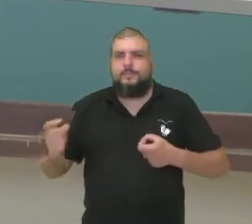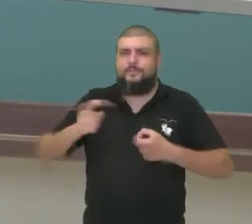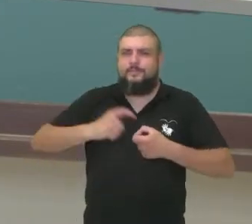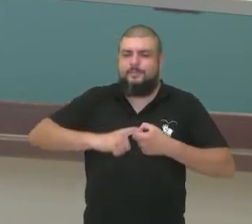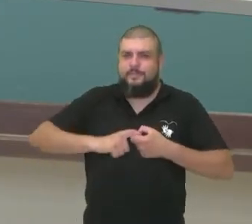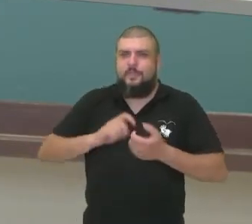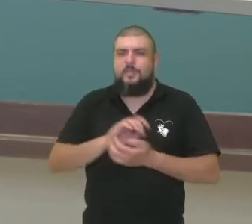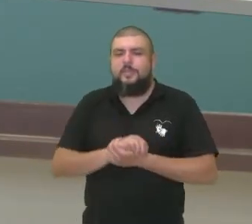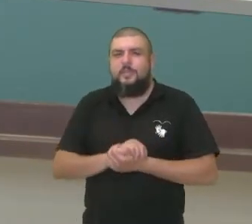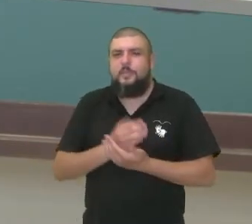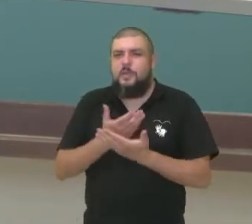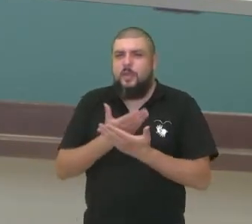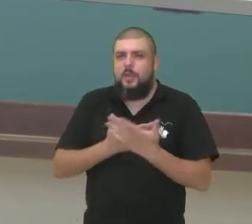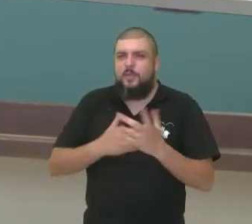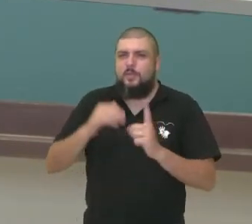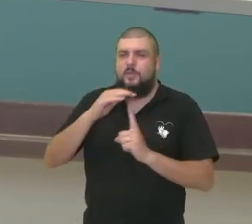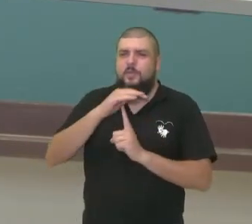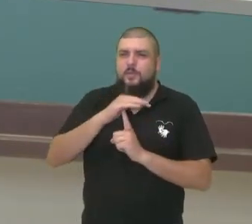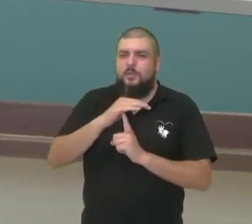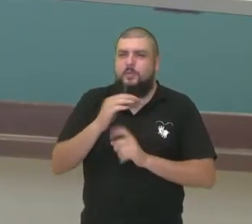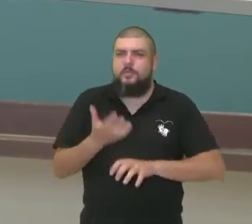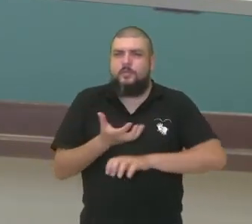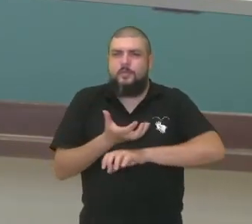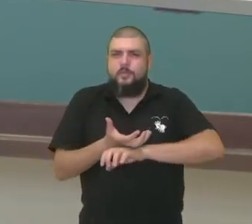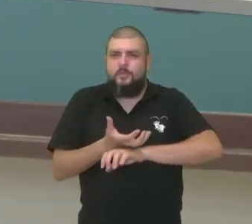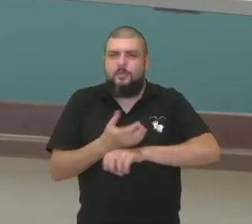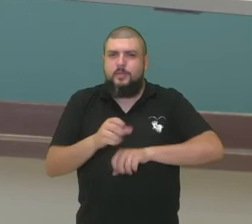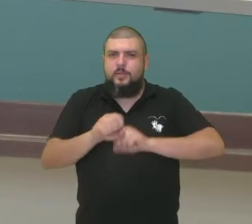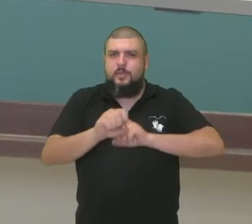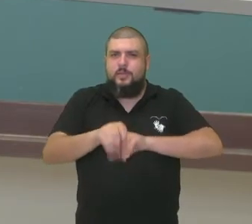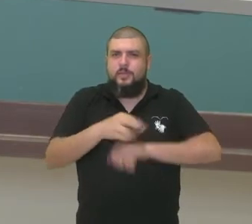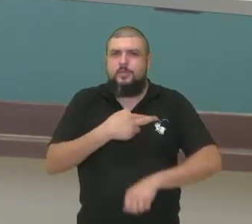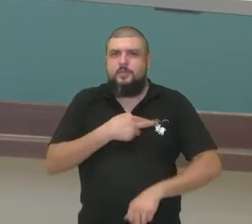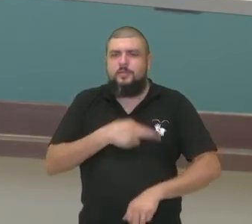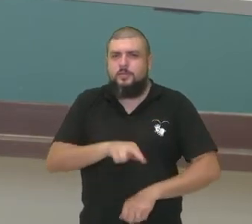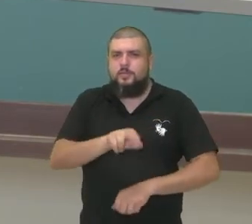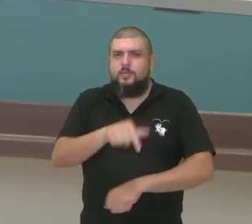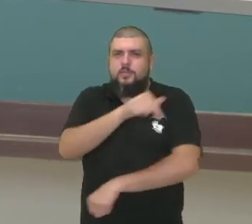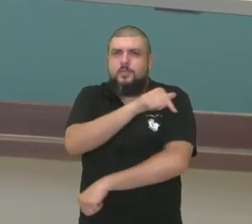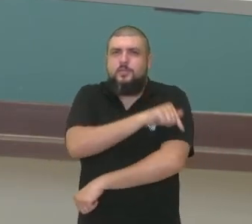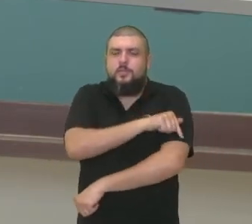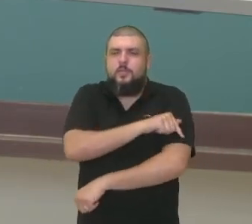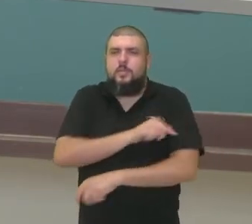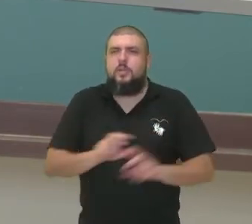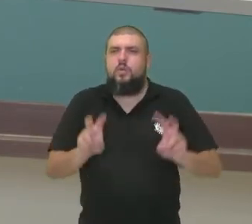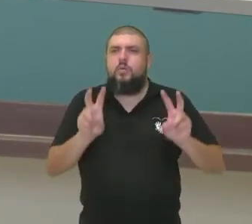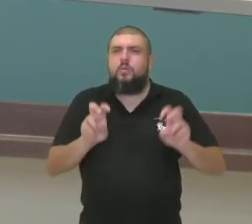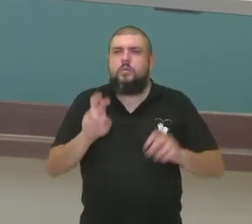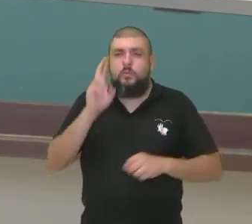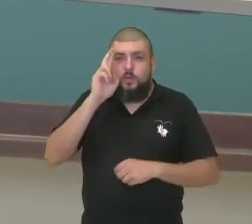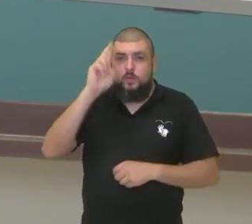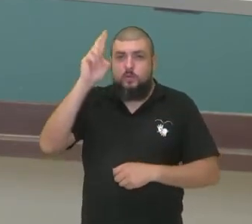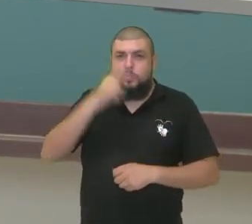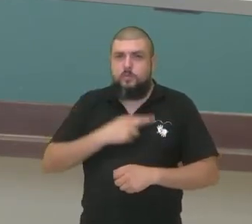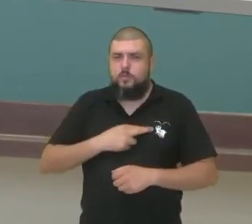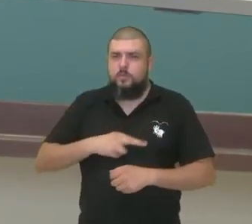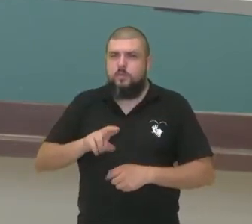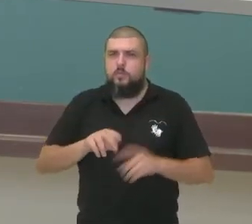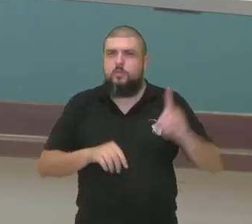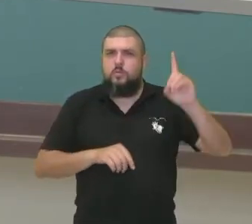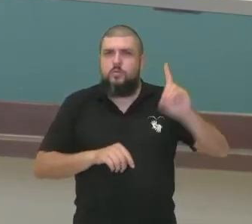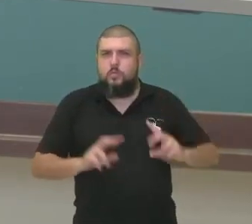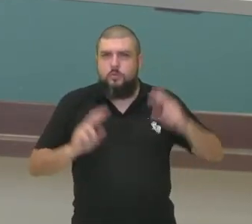Voltamos com a nossa aula Paraná, Ensino Religioso, 7º ano, estamos falando de líderes religiosos e direitos humanos. E